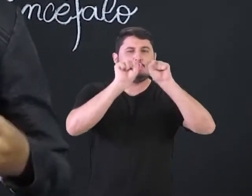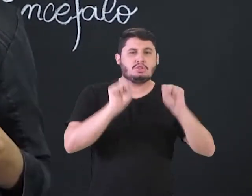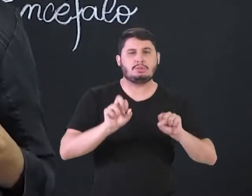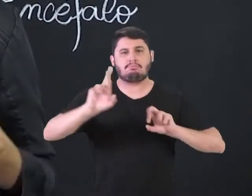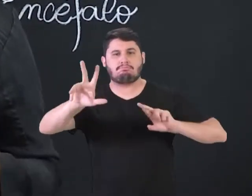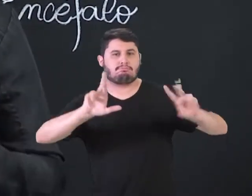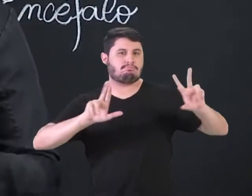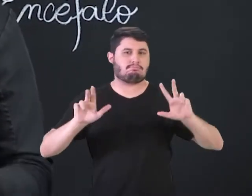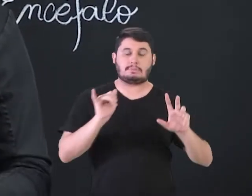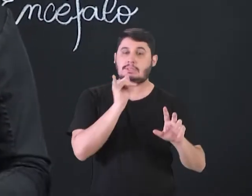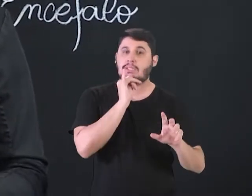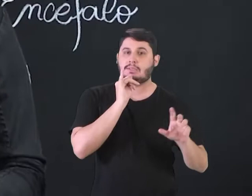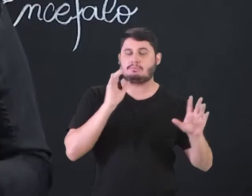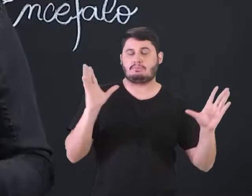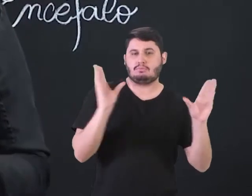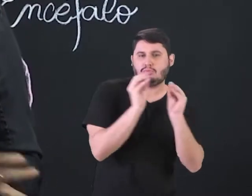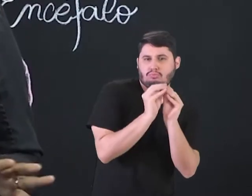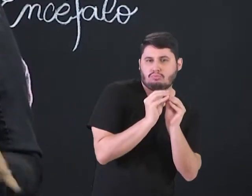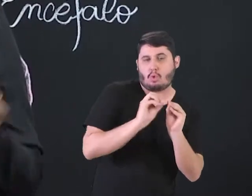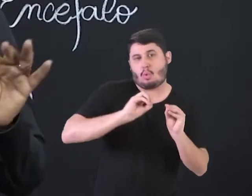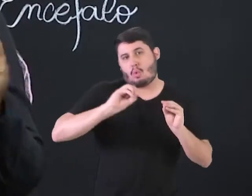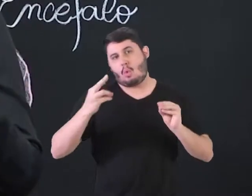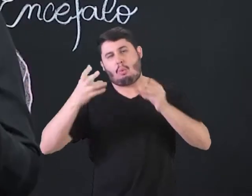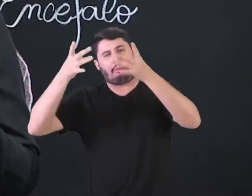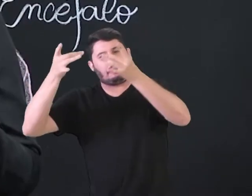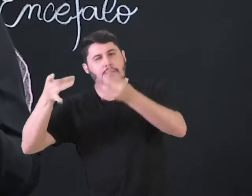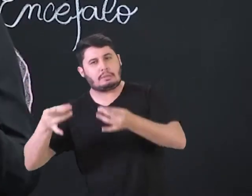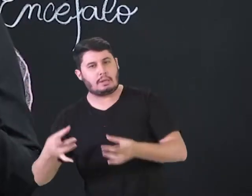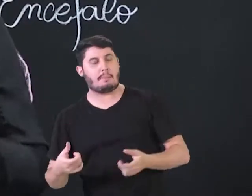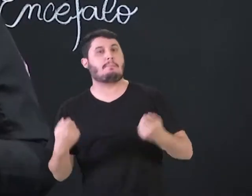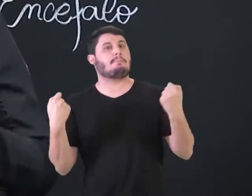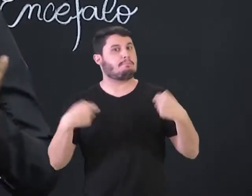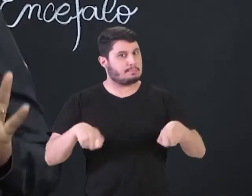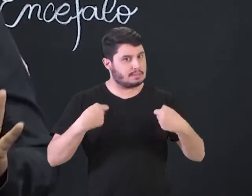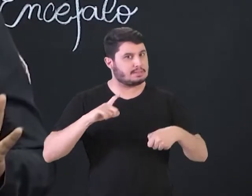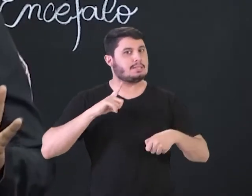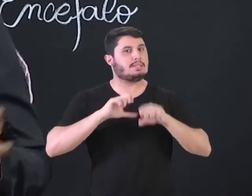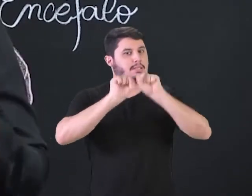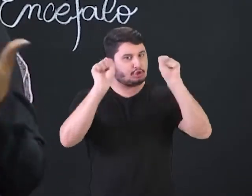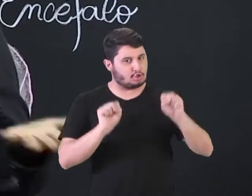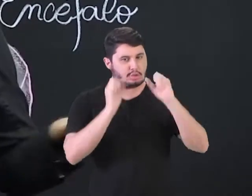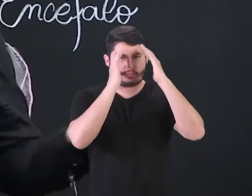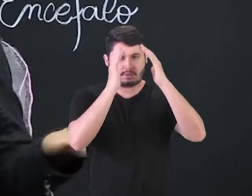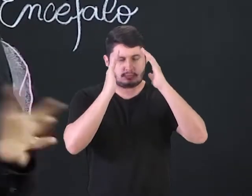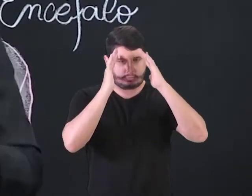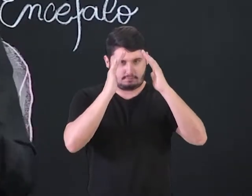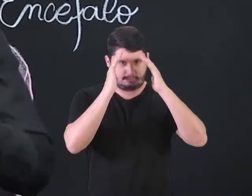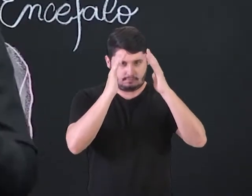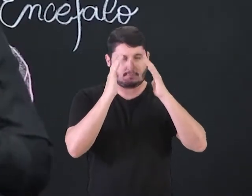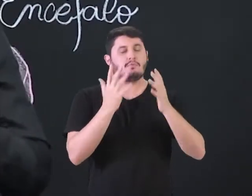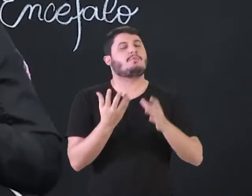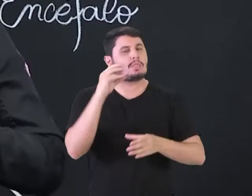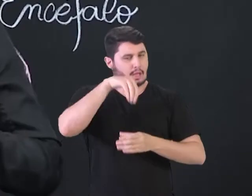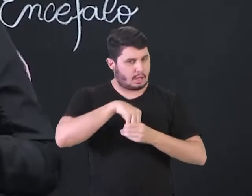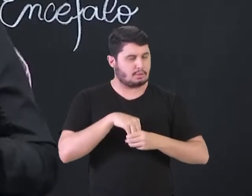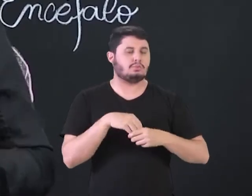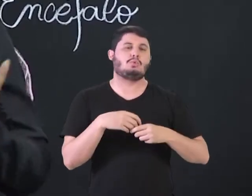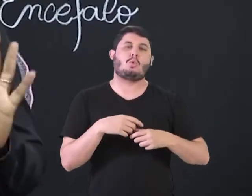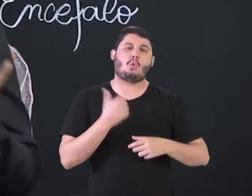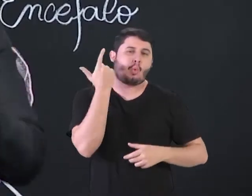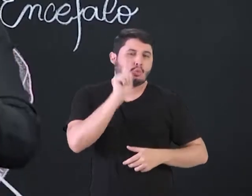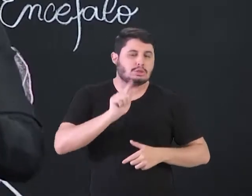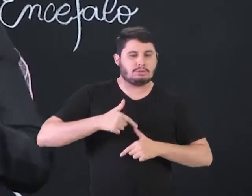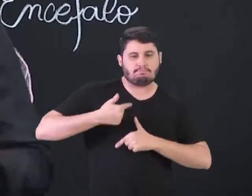é necessário aí um sistema nervoso para coordenar. Eu falei todos os seres, mas animais, tá? A planta tem sistema nervoso?